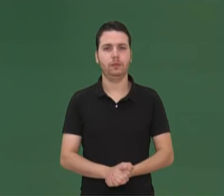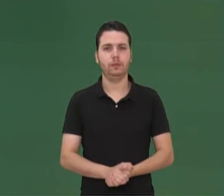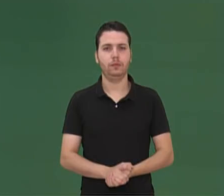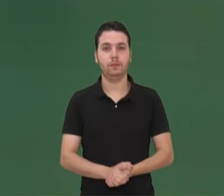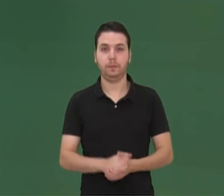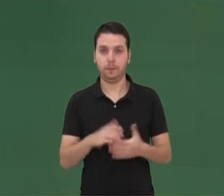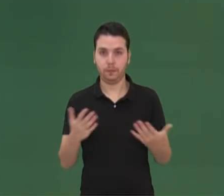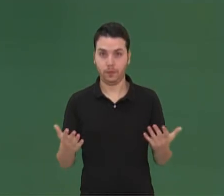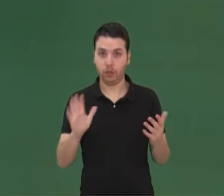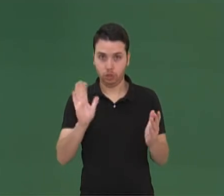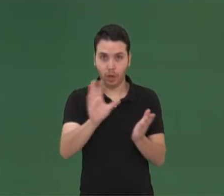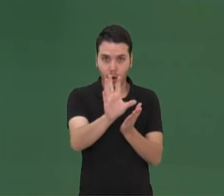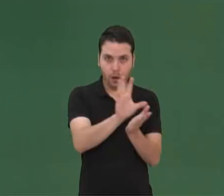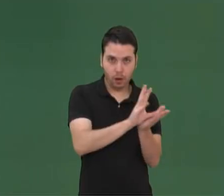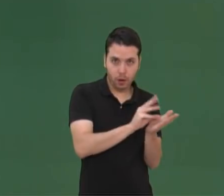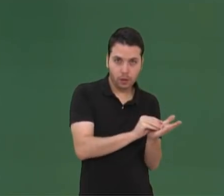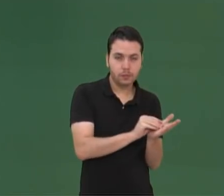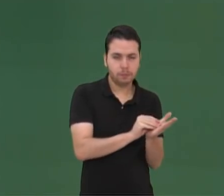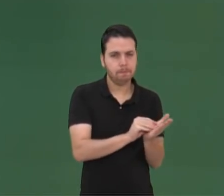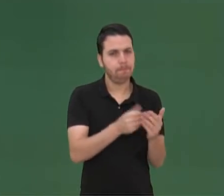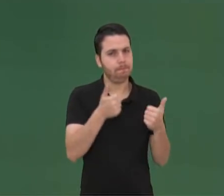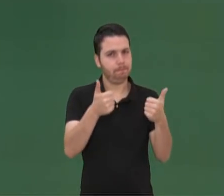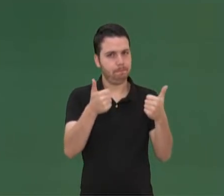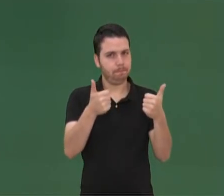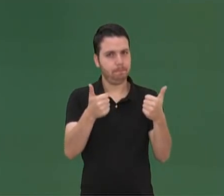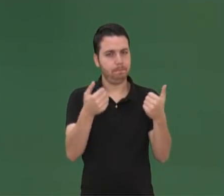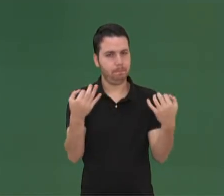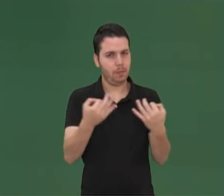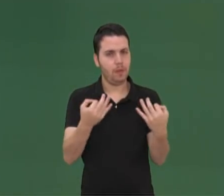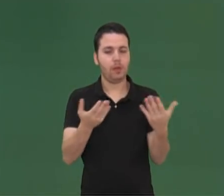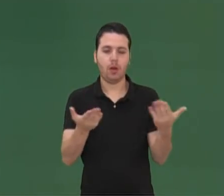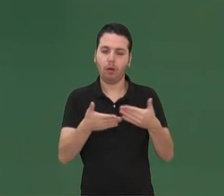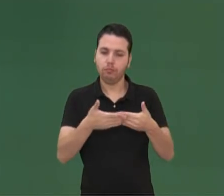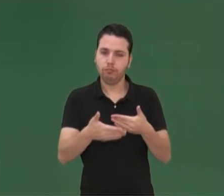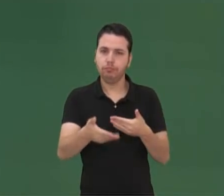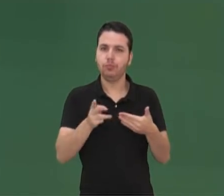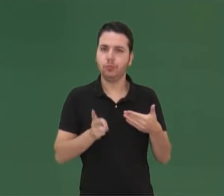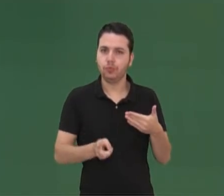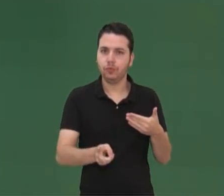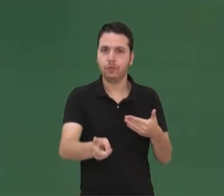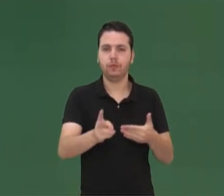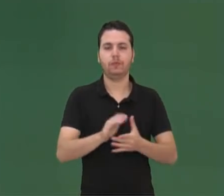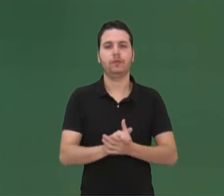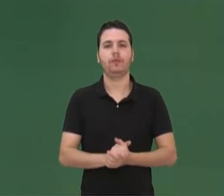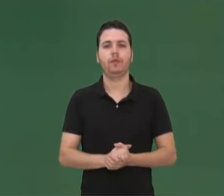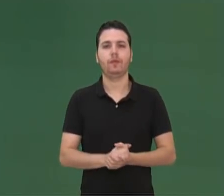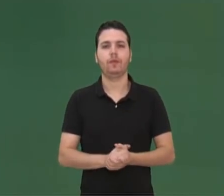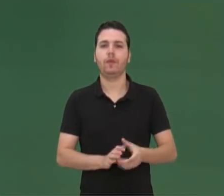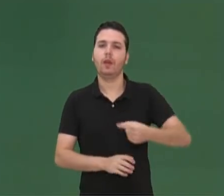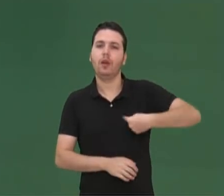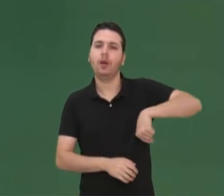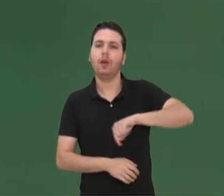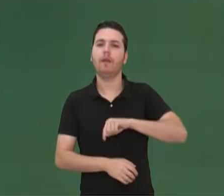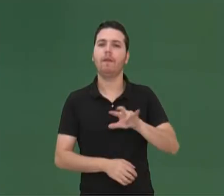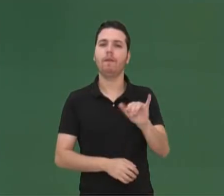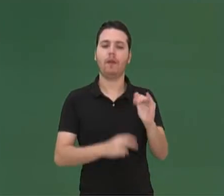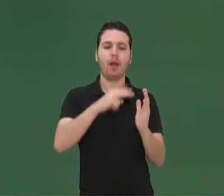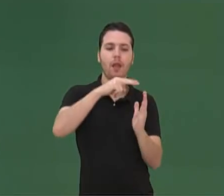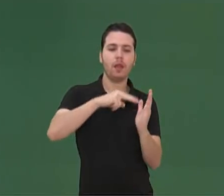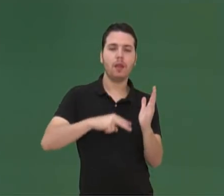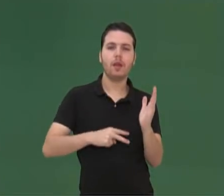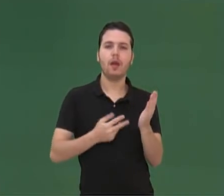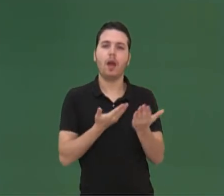E aí, anotou? Perfeito. Vamos então, vamos dar sequência? Nós vamos ler agora